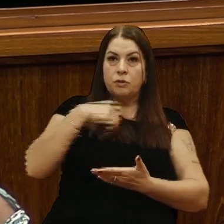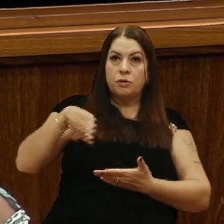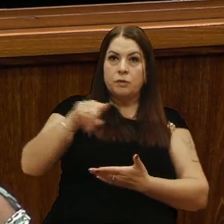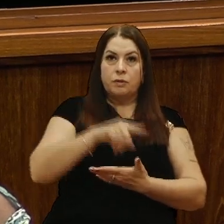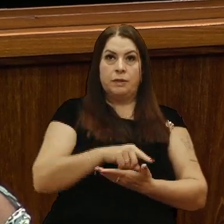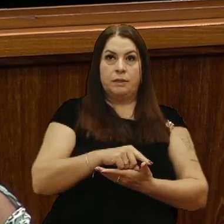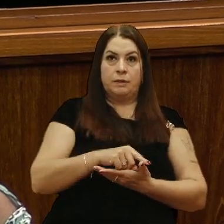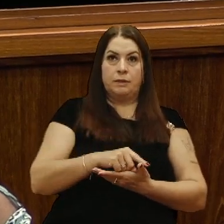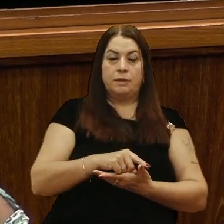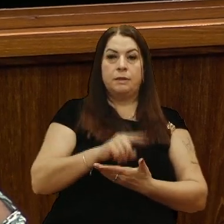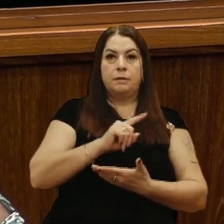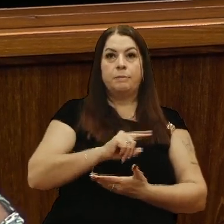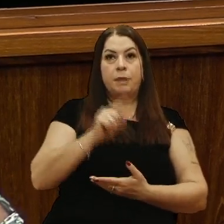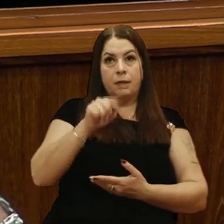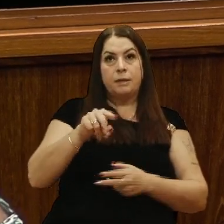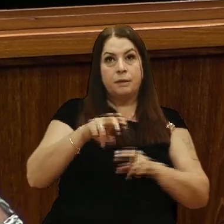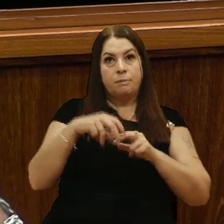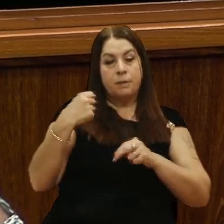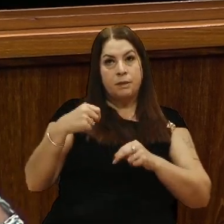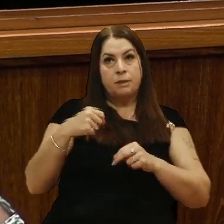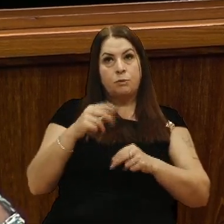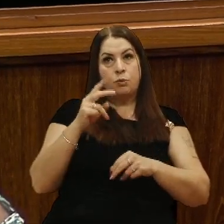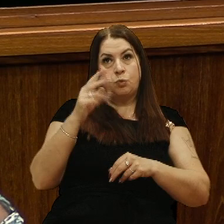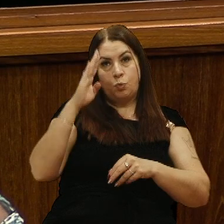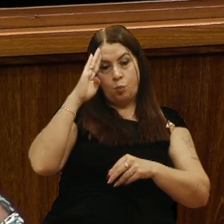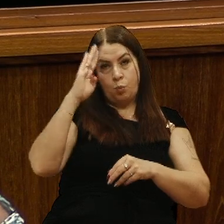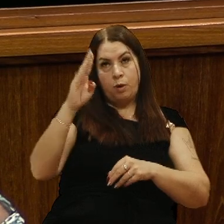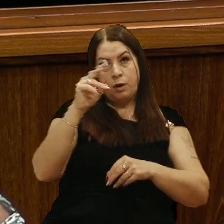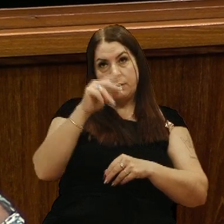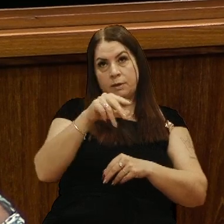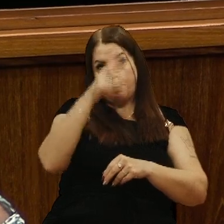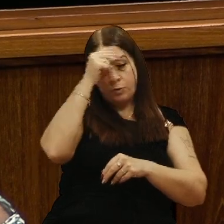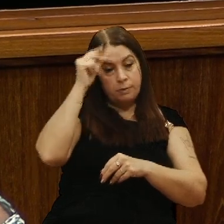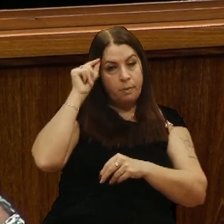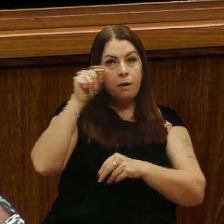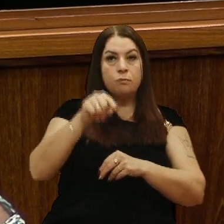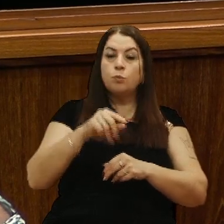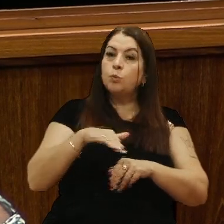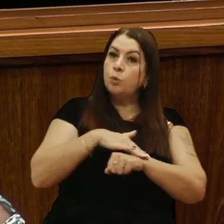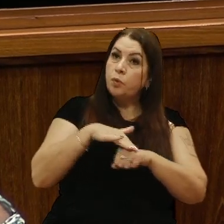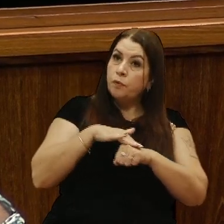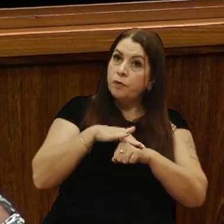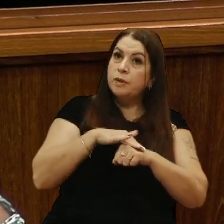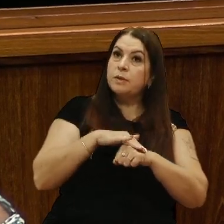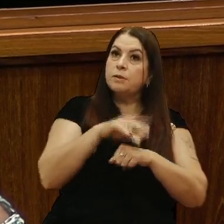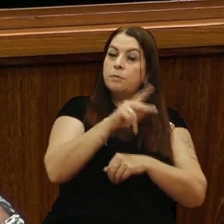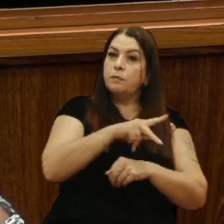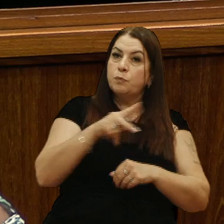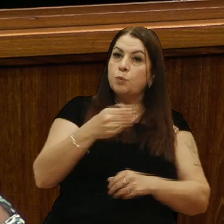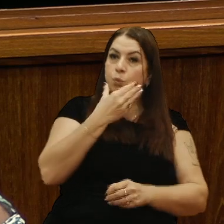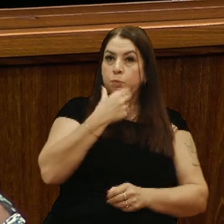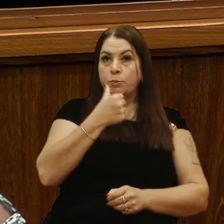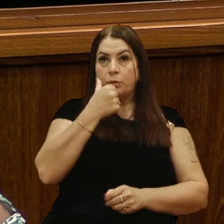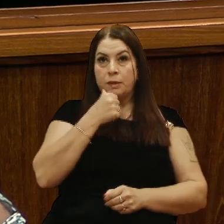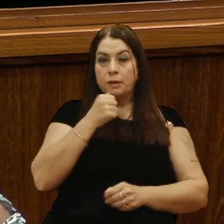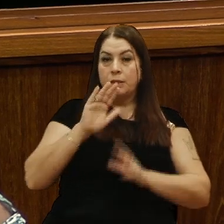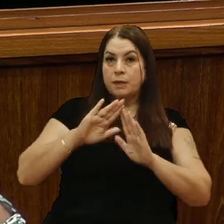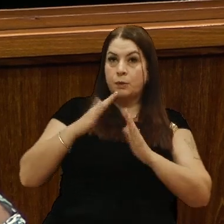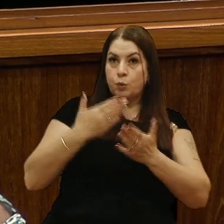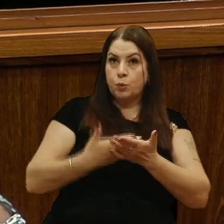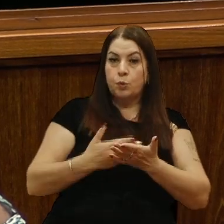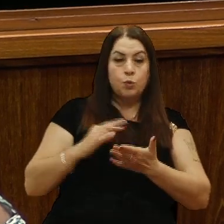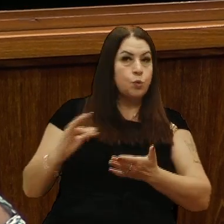Sul inteira. Para isso, precisamos de uma guarda municipal. Quando a gente conversa com os nossos professores e professoras nas